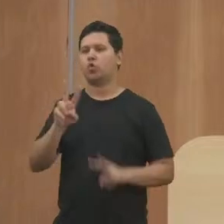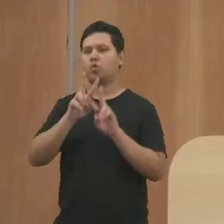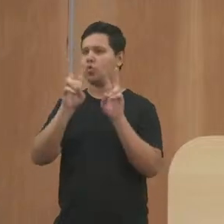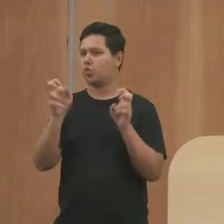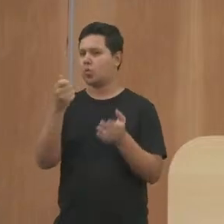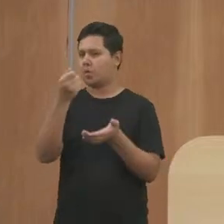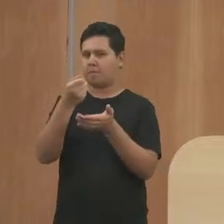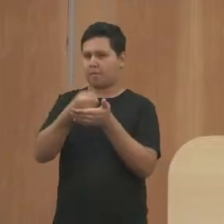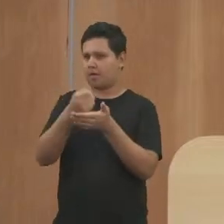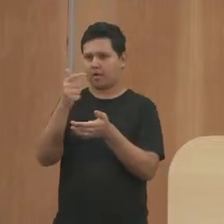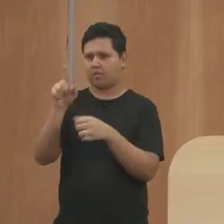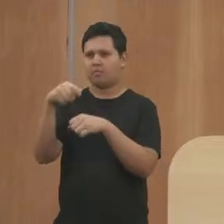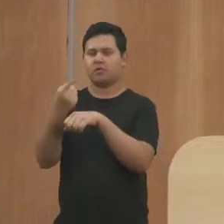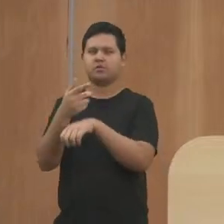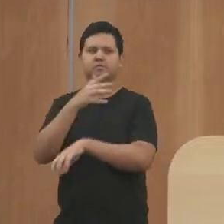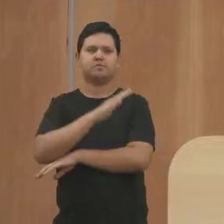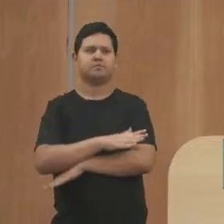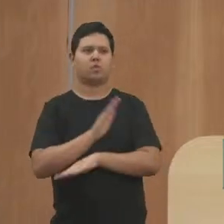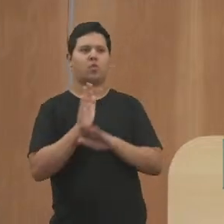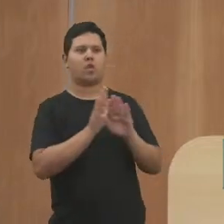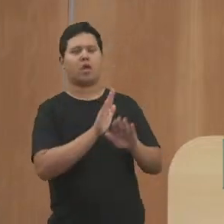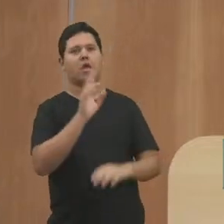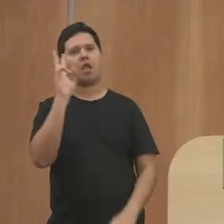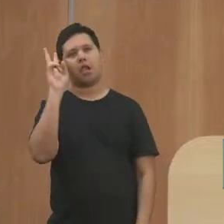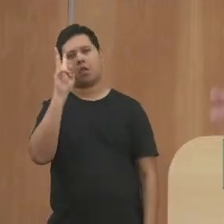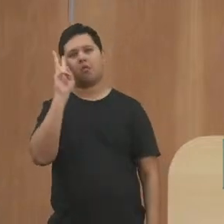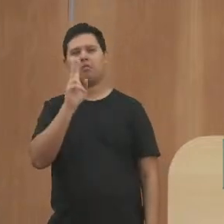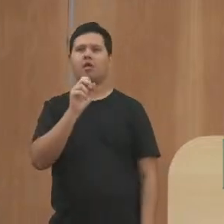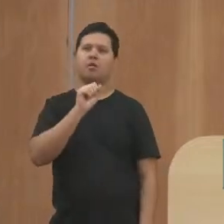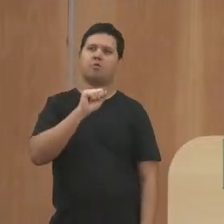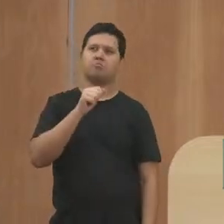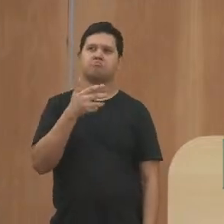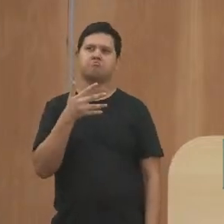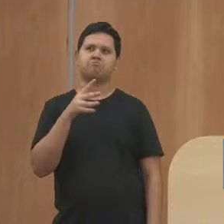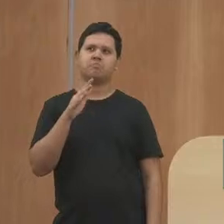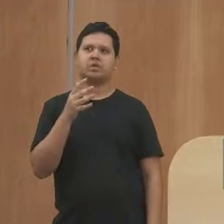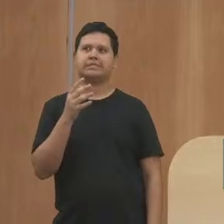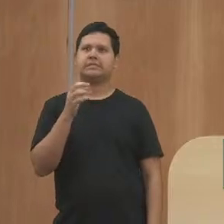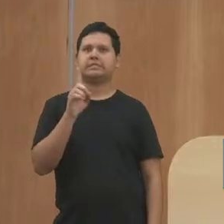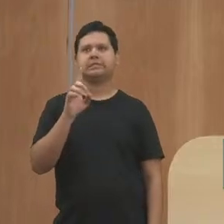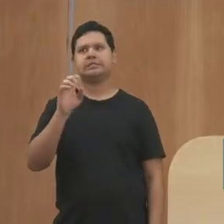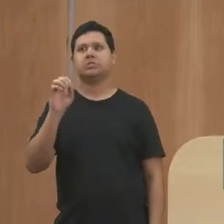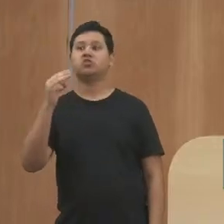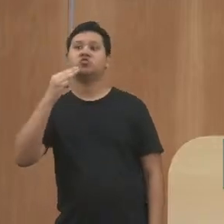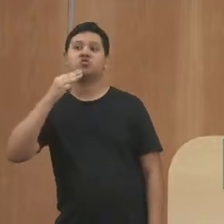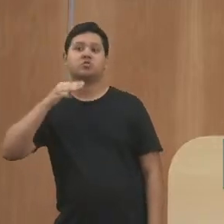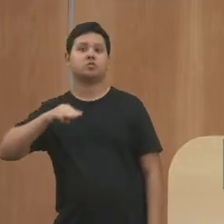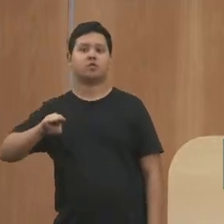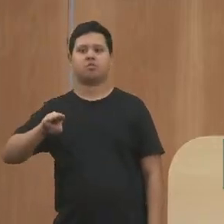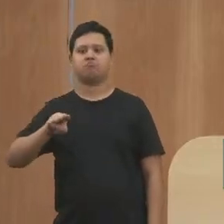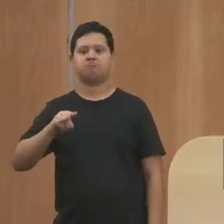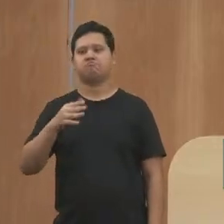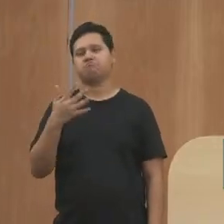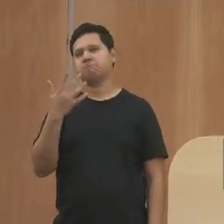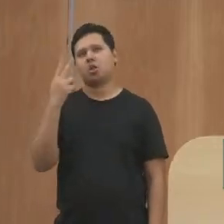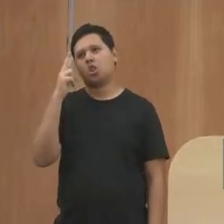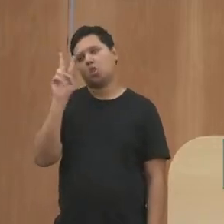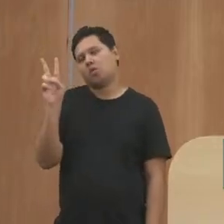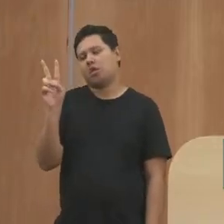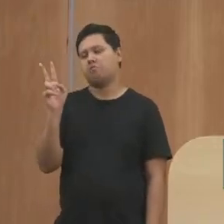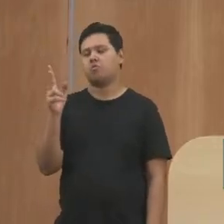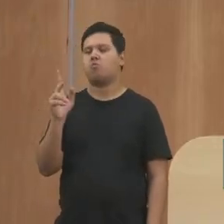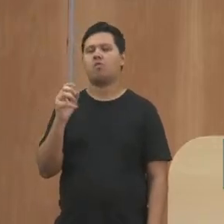Eu lembro, nos últimos anos, em torno de 100 milhões. Não me recordo, teria que levantar